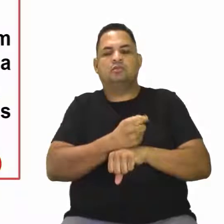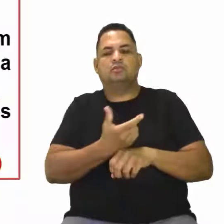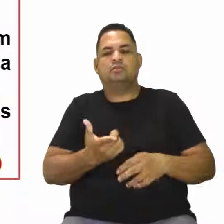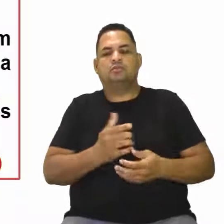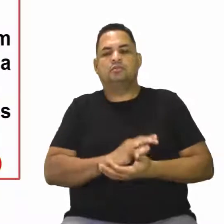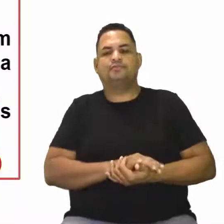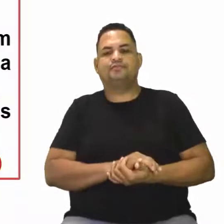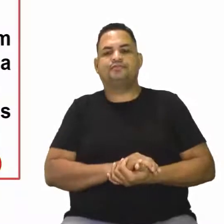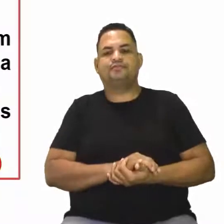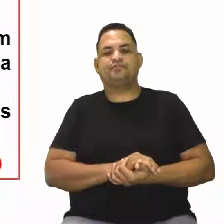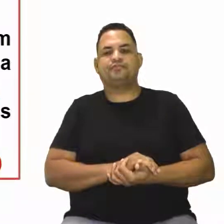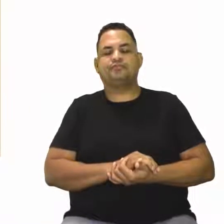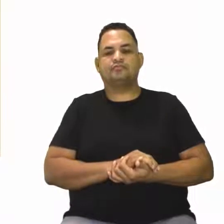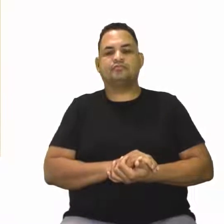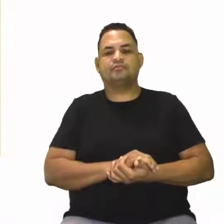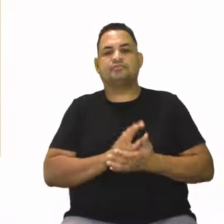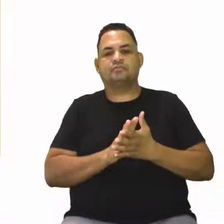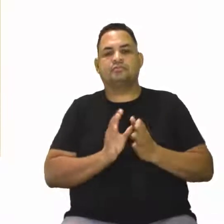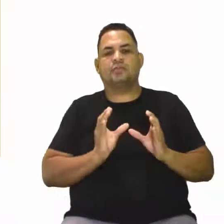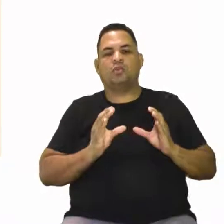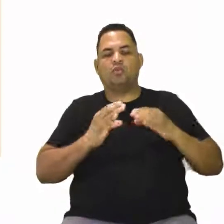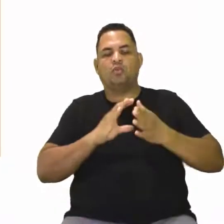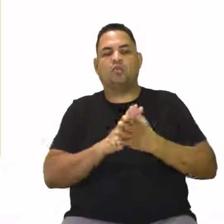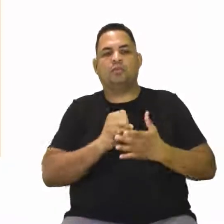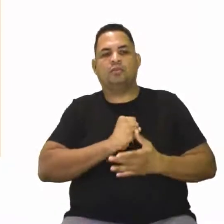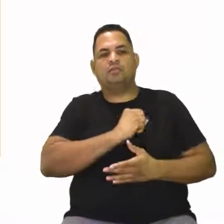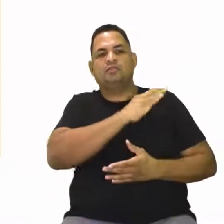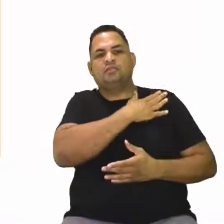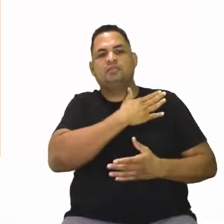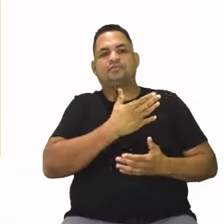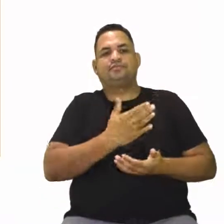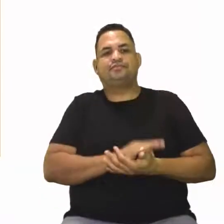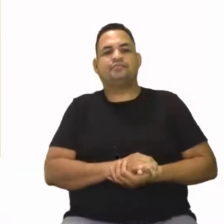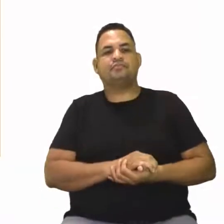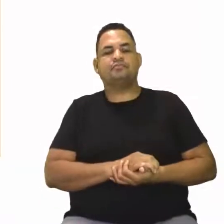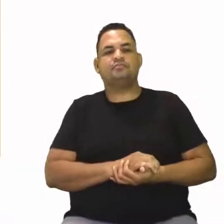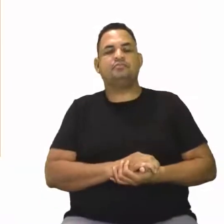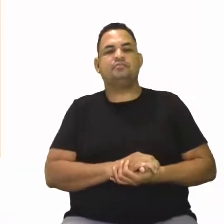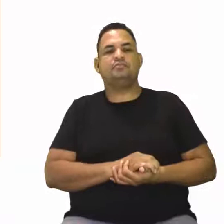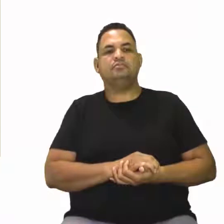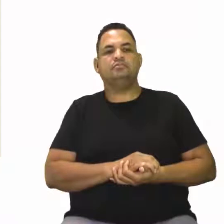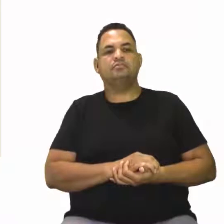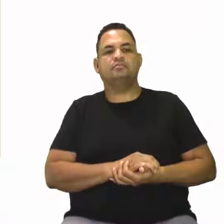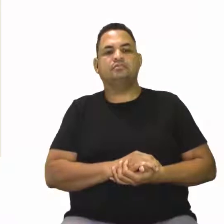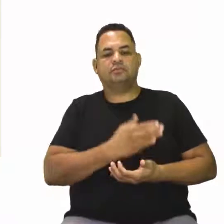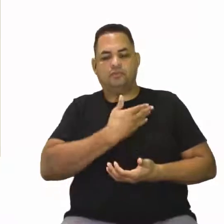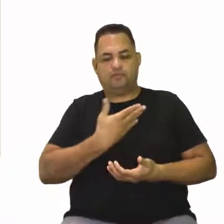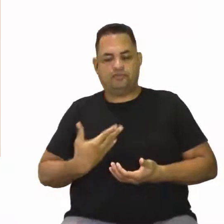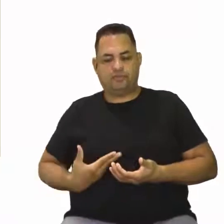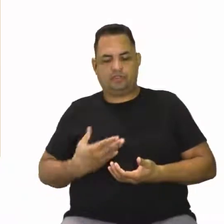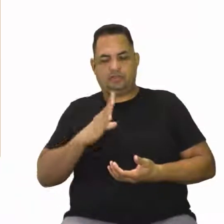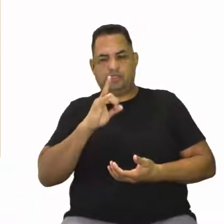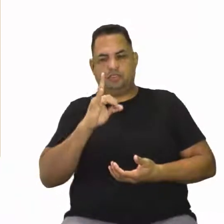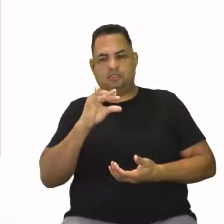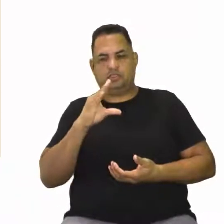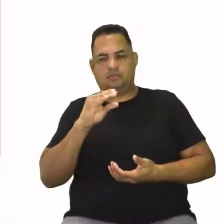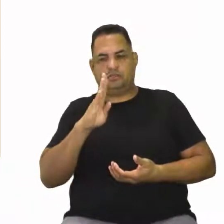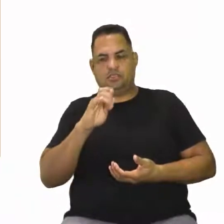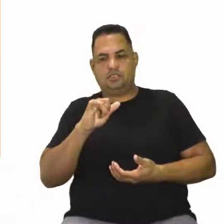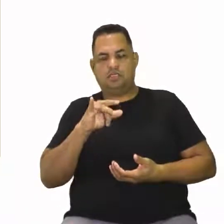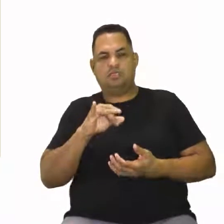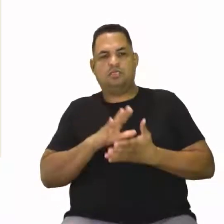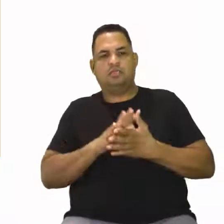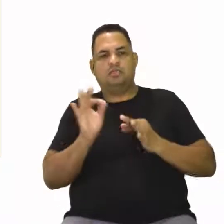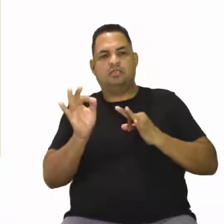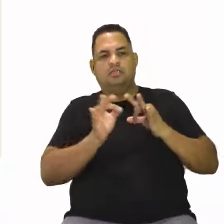golpe. Não é um golpe, é através de uma junta militar. Tá? No governo de Castelo Branco, ele